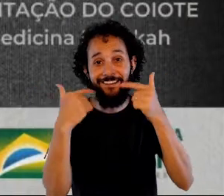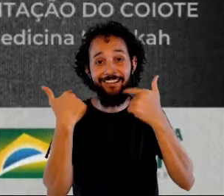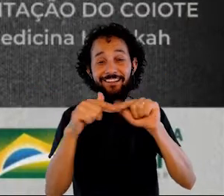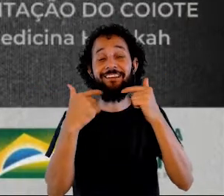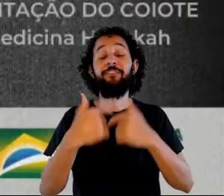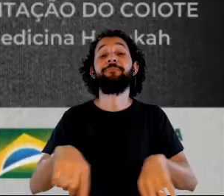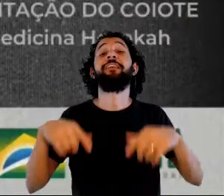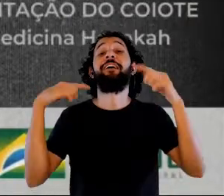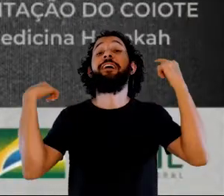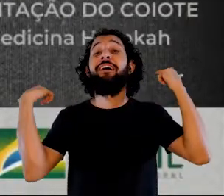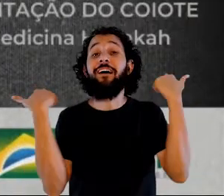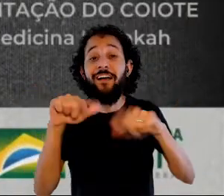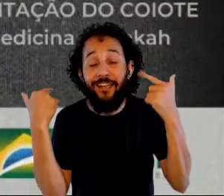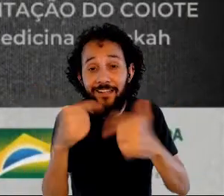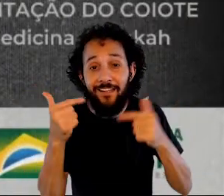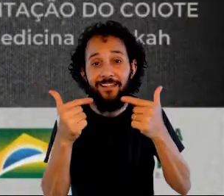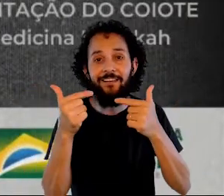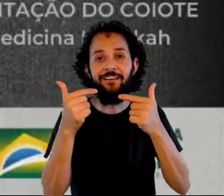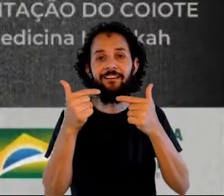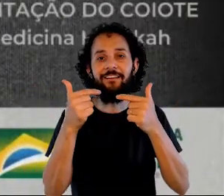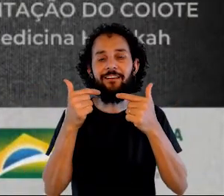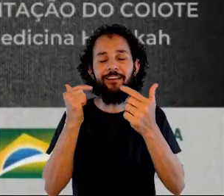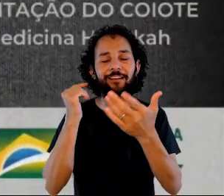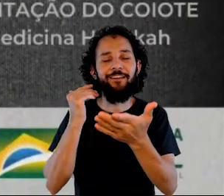e recomeçar.